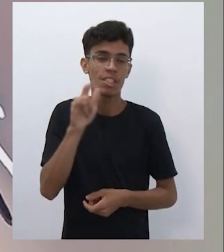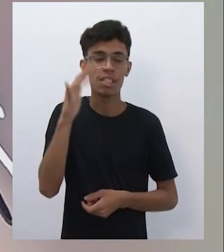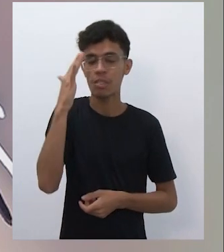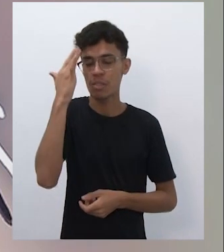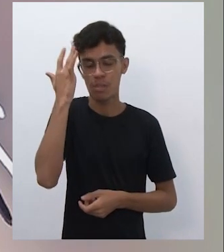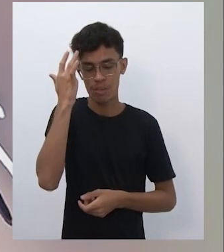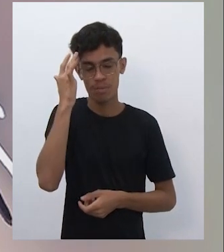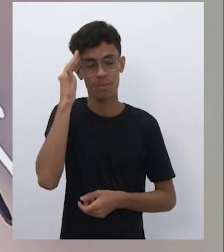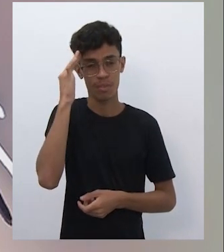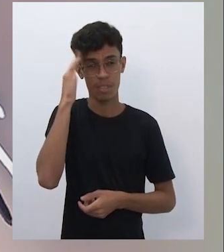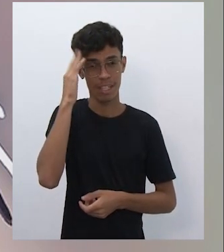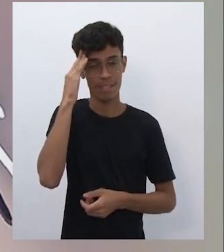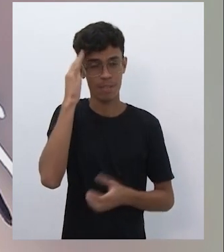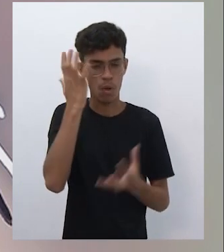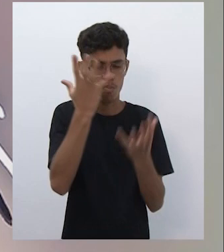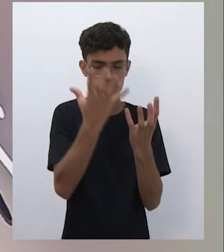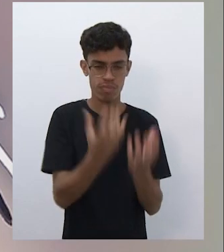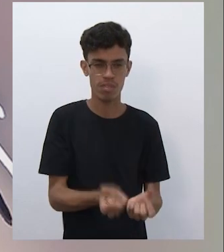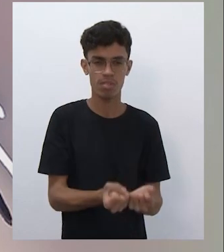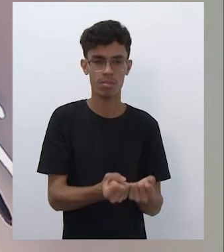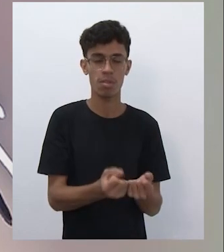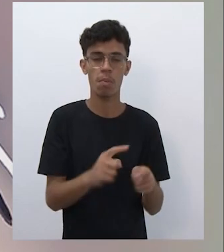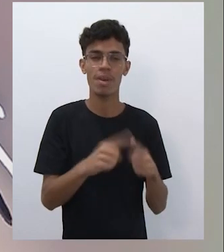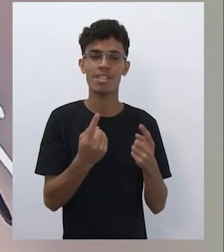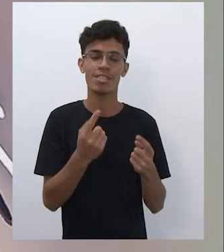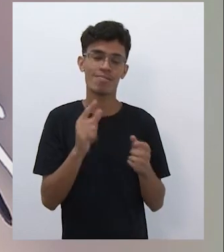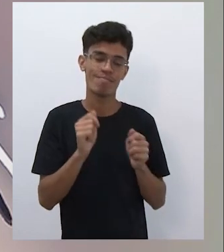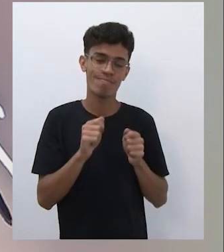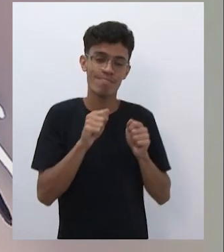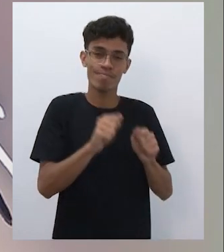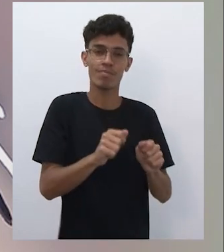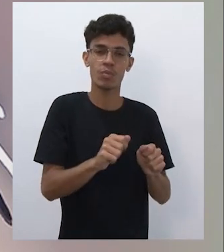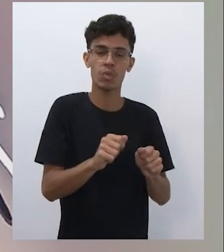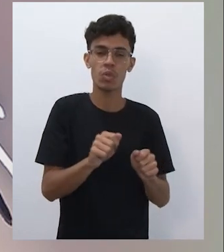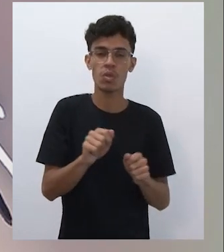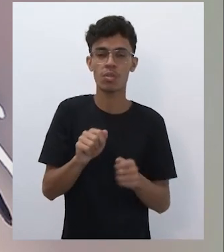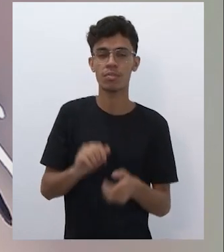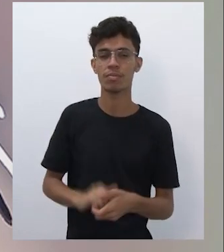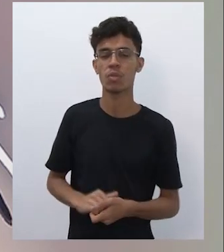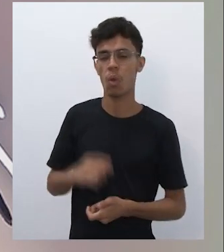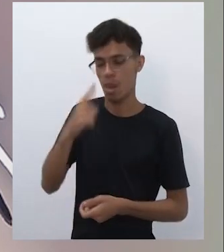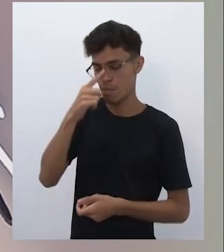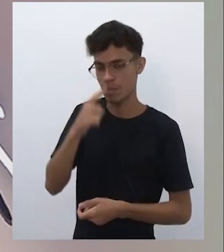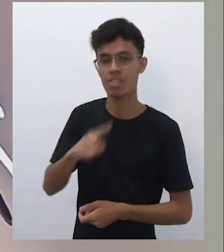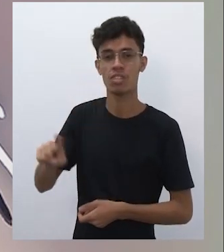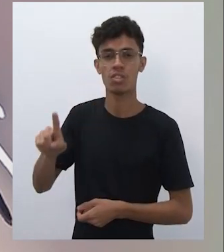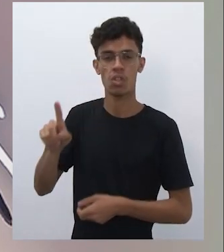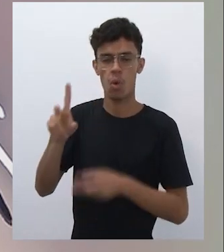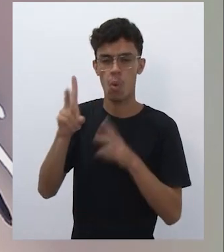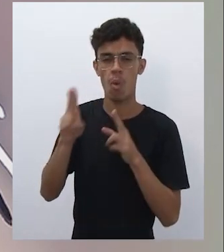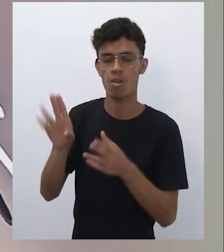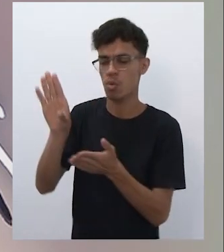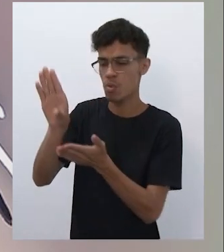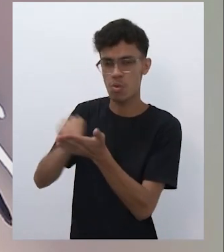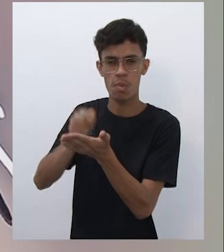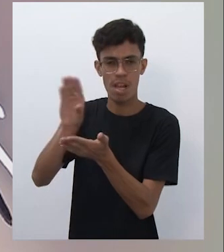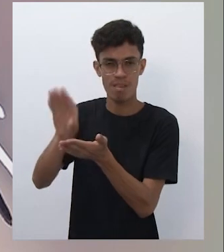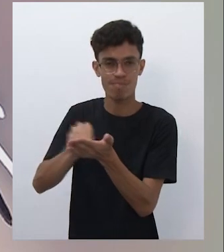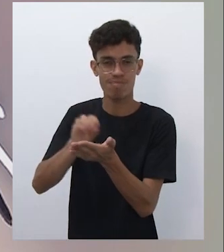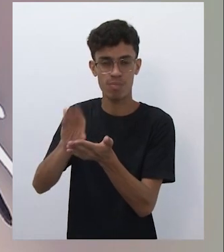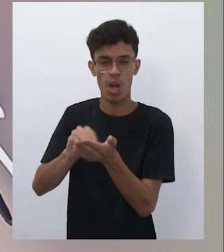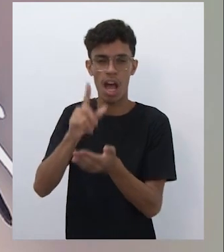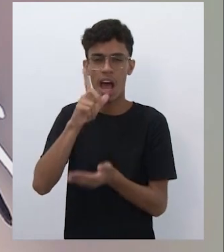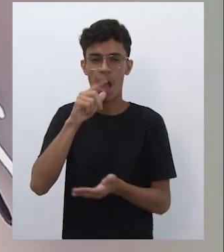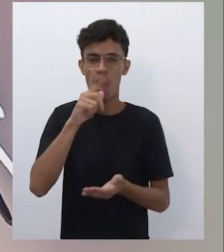que tentei. Envergonhado, o elefante, com sua enorme tromba, começou a seguir o exemplo do pequenino beija-flor e levar água do lago